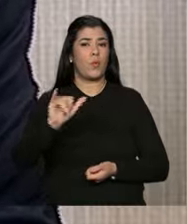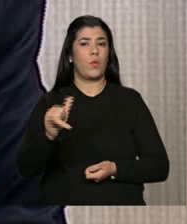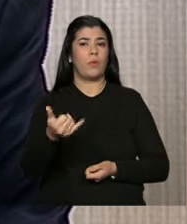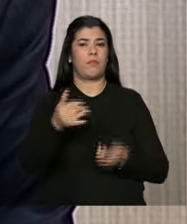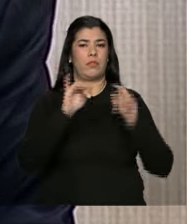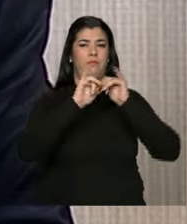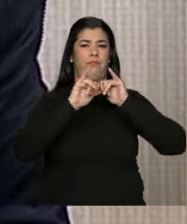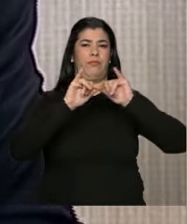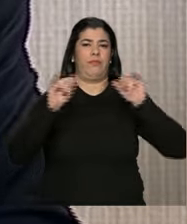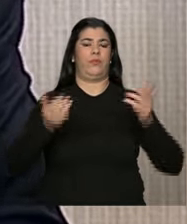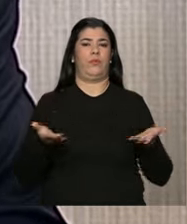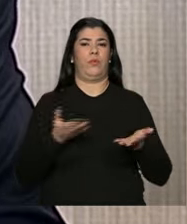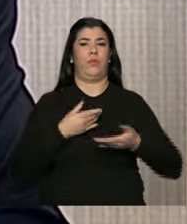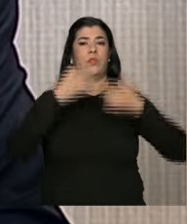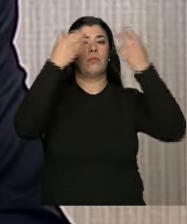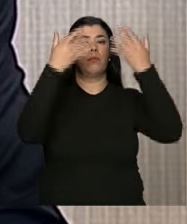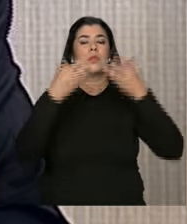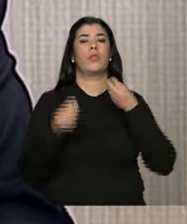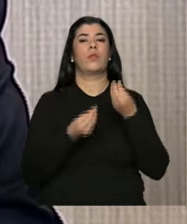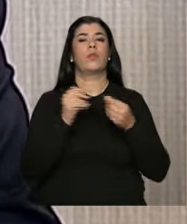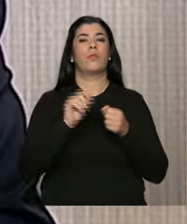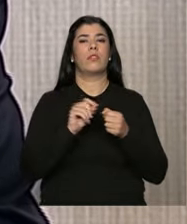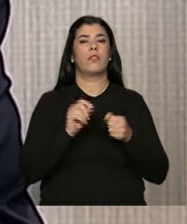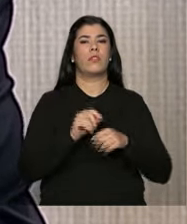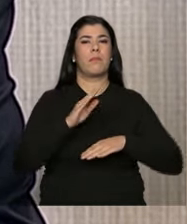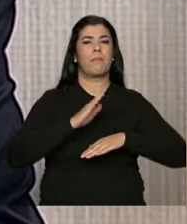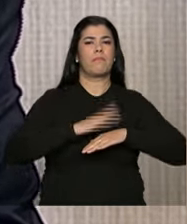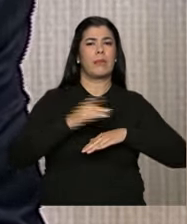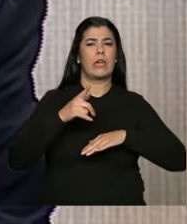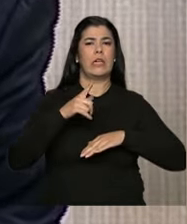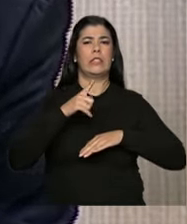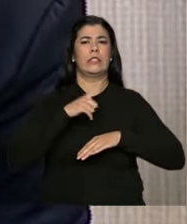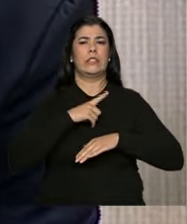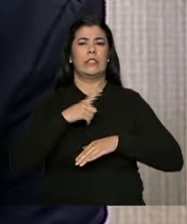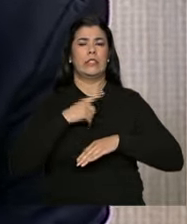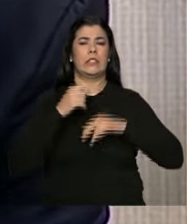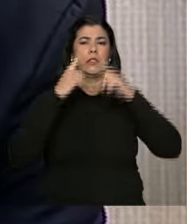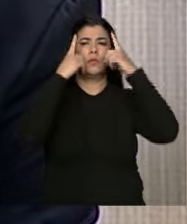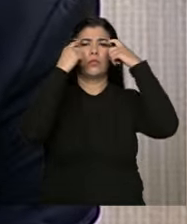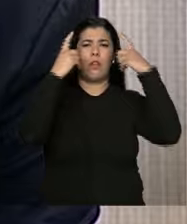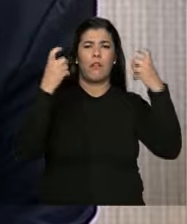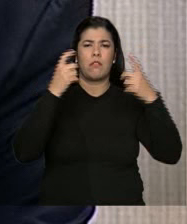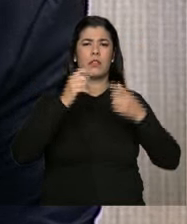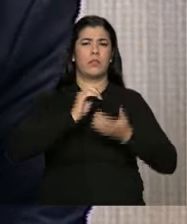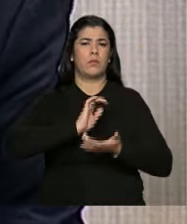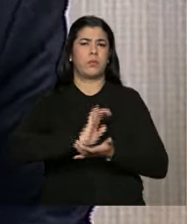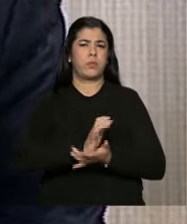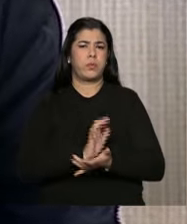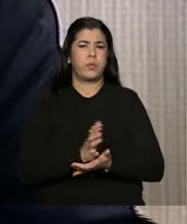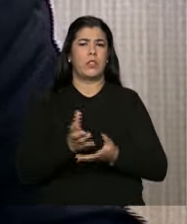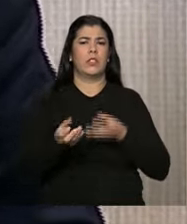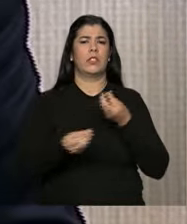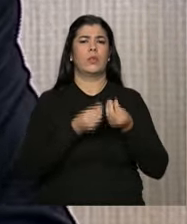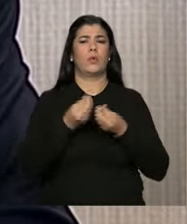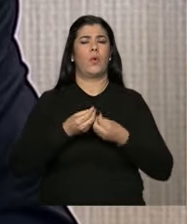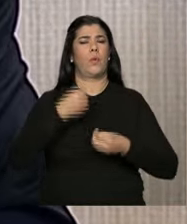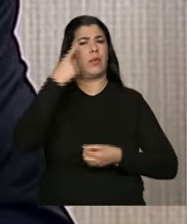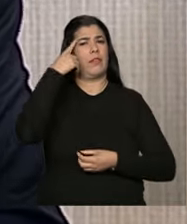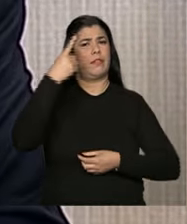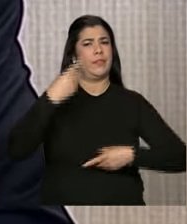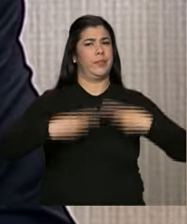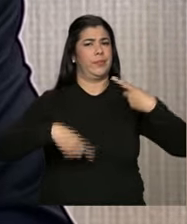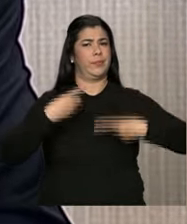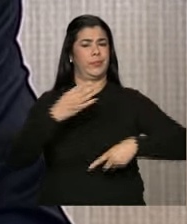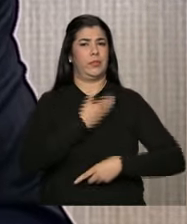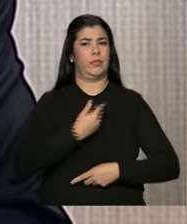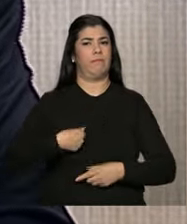hoje para justificar mais violência, mais repressão, mais punição, uma ideia de política pública, de segurança